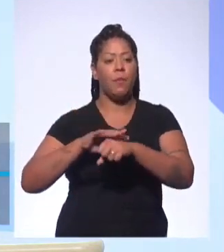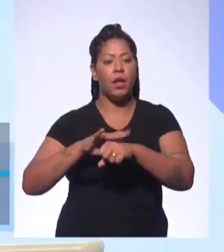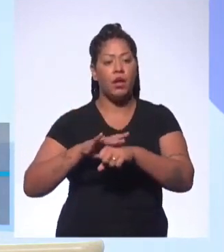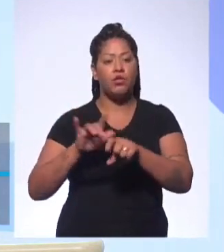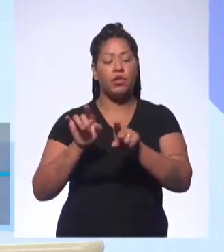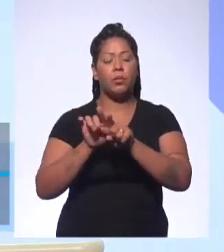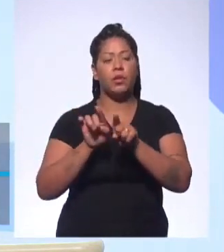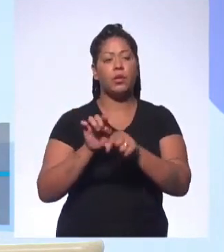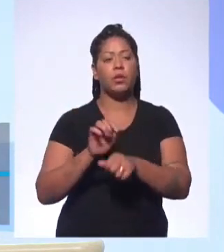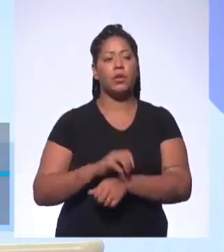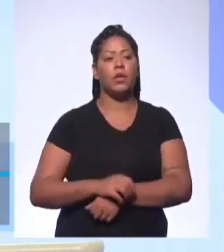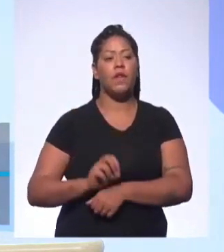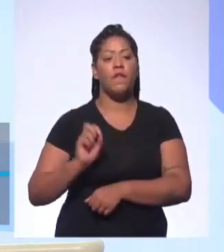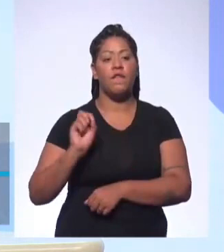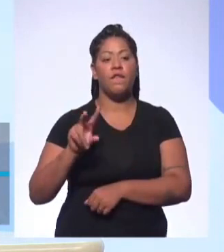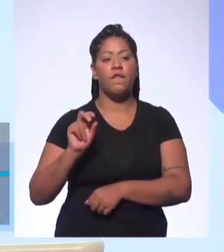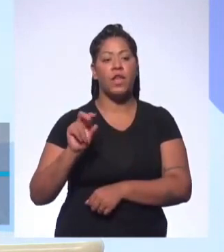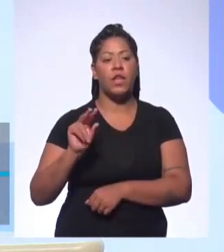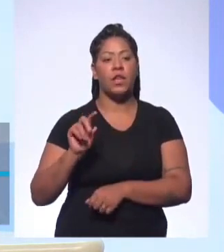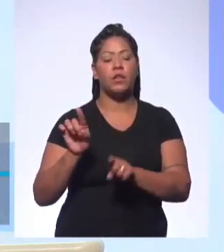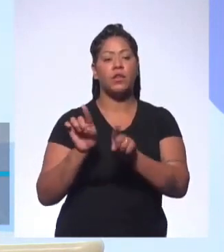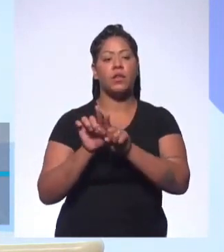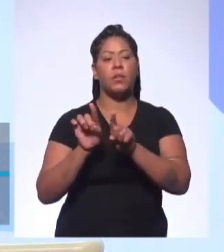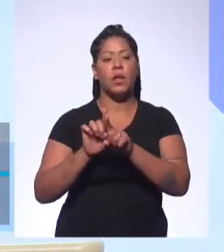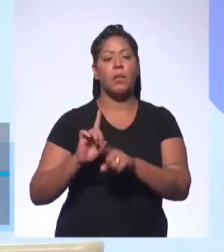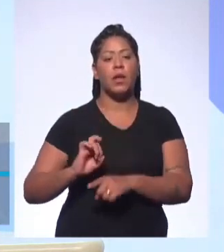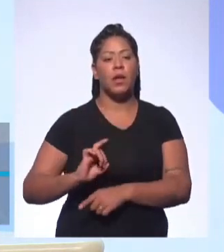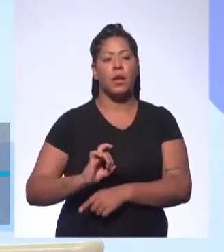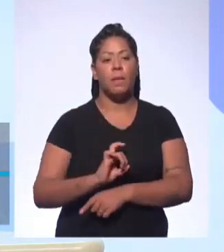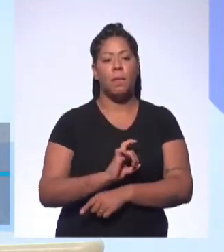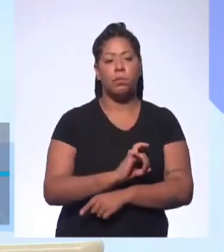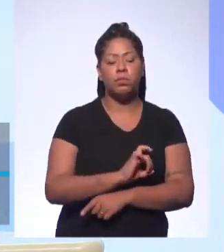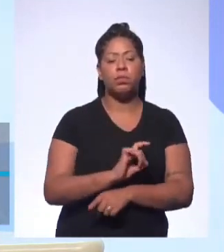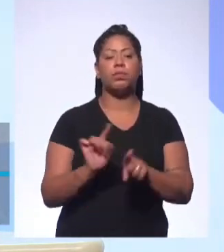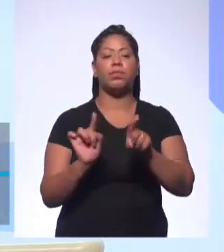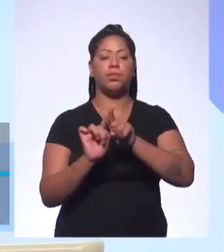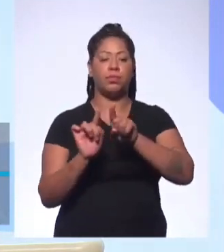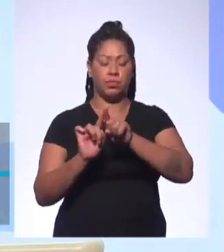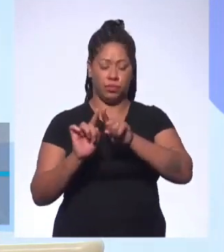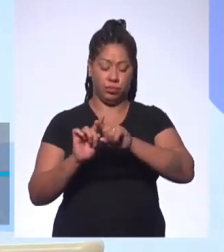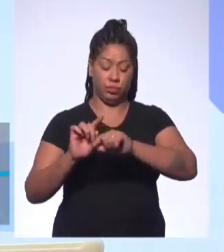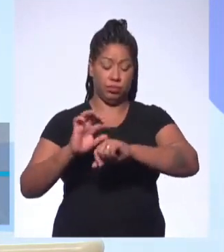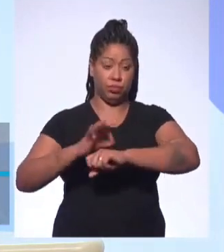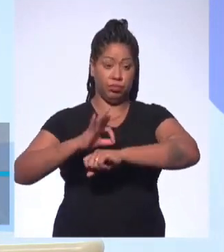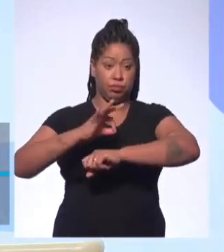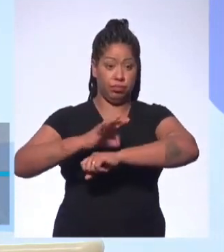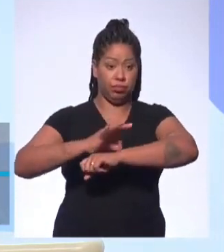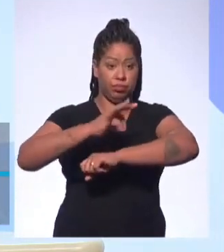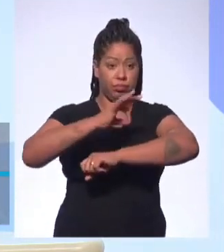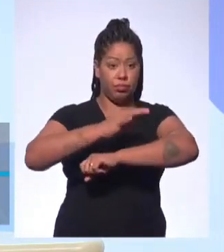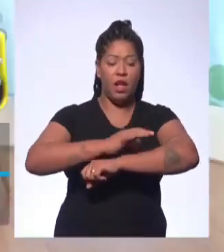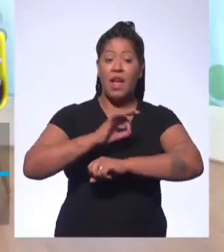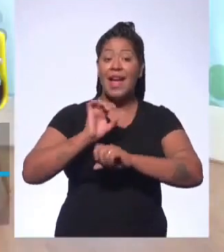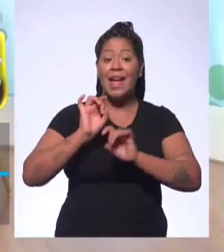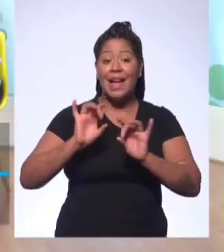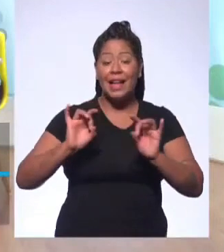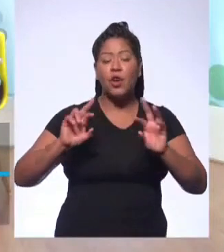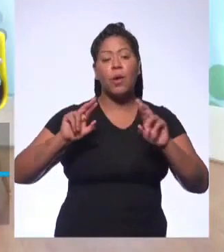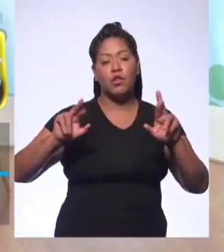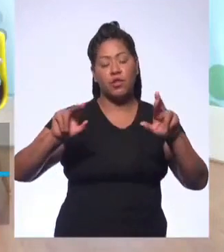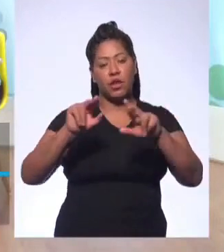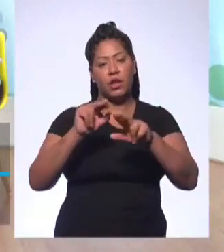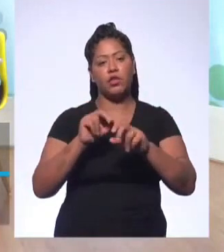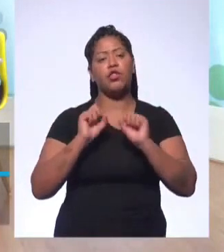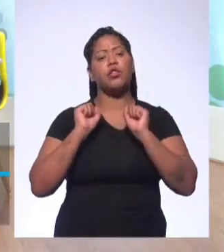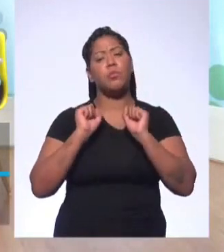colocado, o vírus acelular, bactéria procarionte, protozoário eucarionte. Aí sim. Né? A gente pode ir